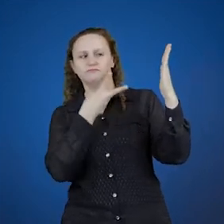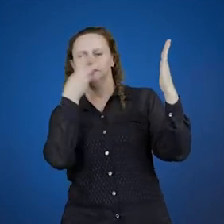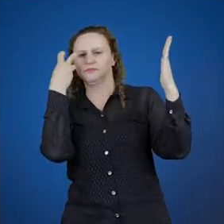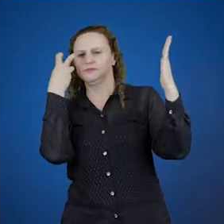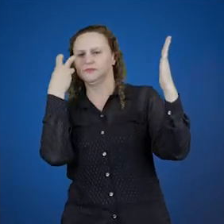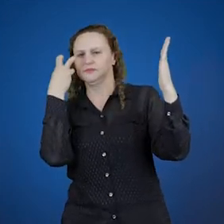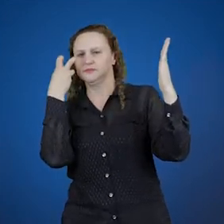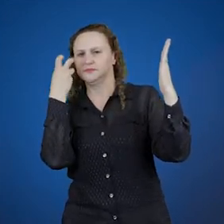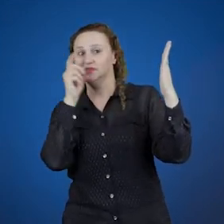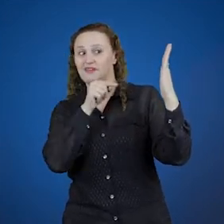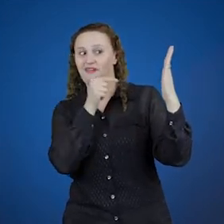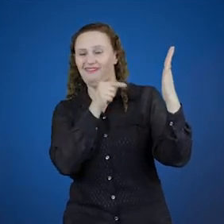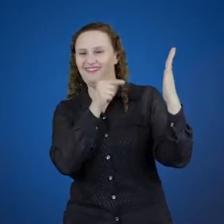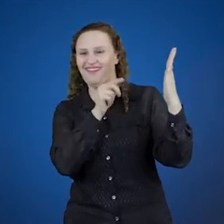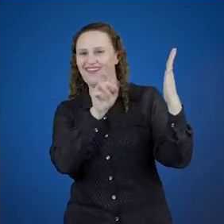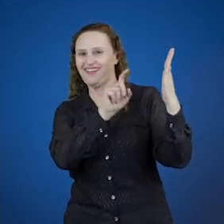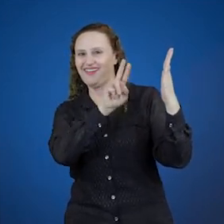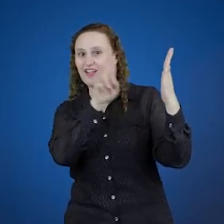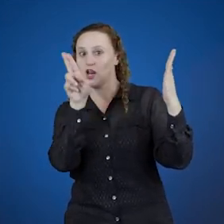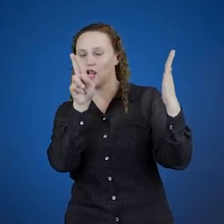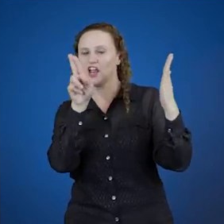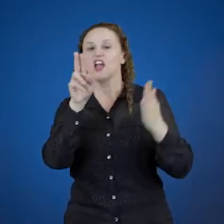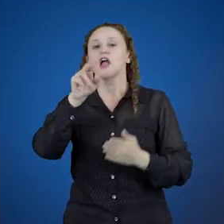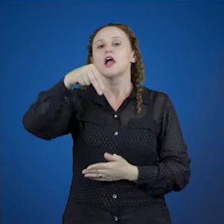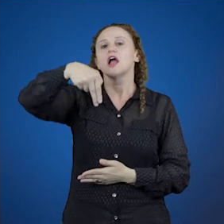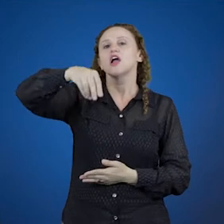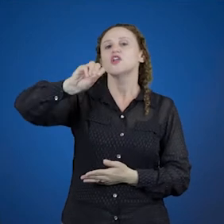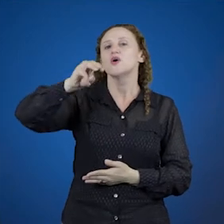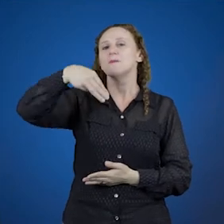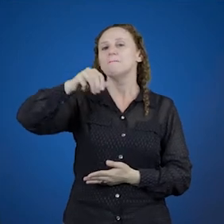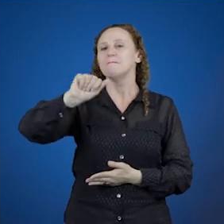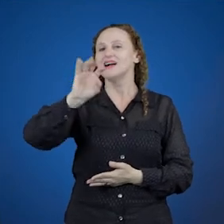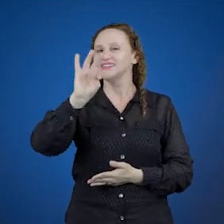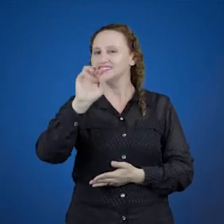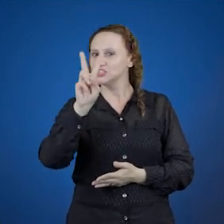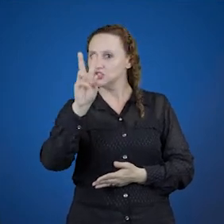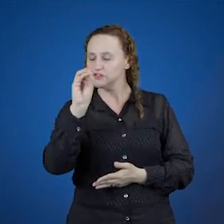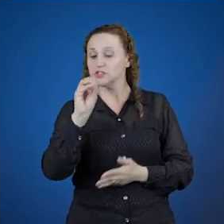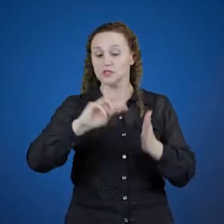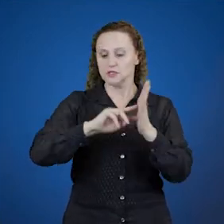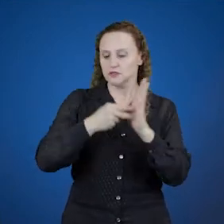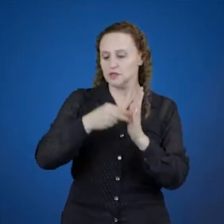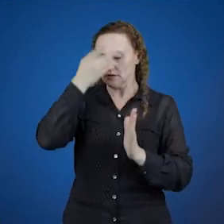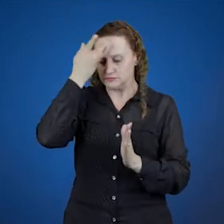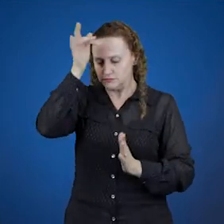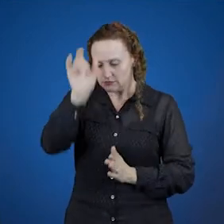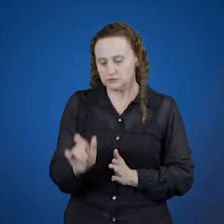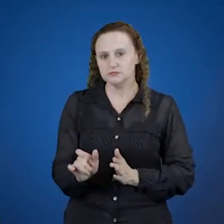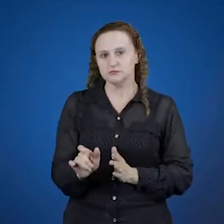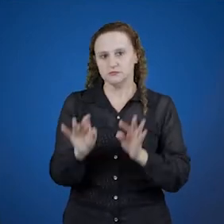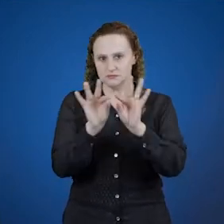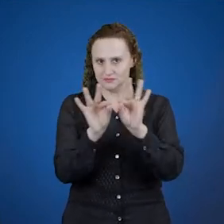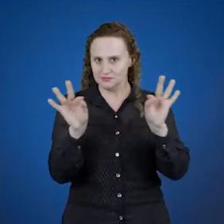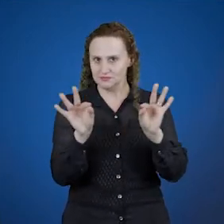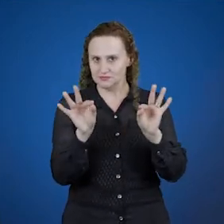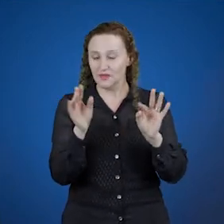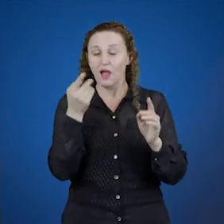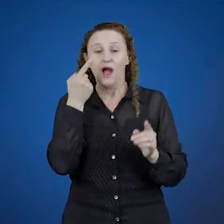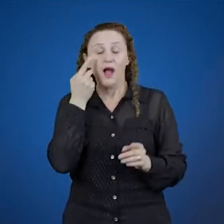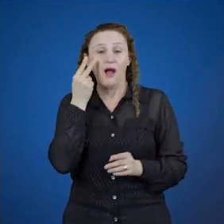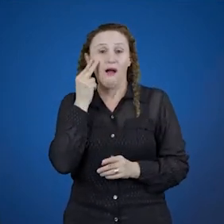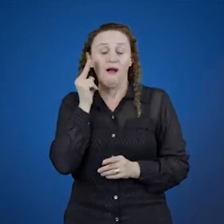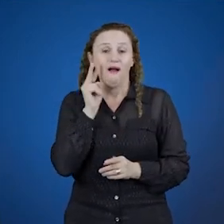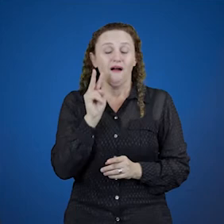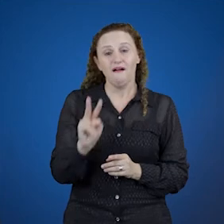percebeu Esta palavra está escrita no nominativo significa que essa palavra é o sujeito da oração ou que se